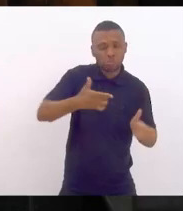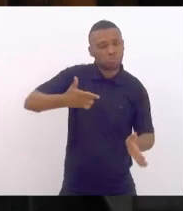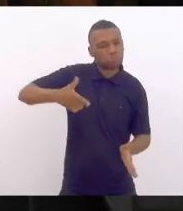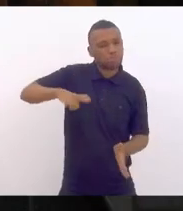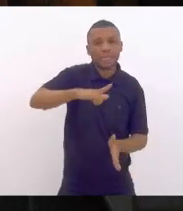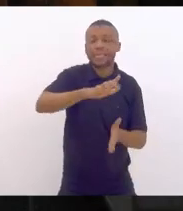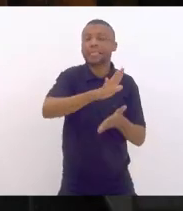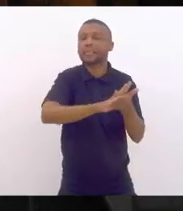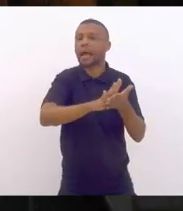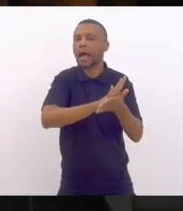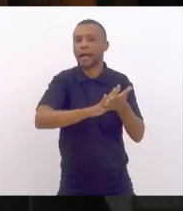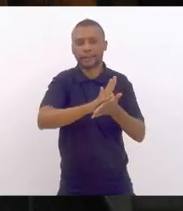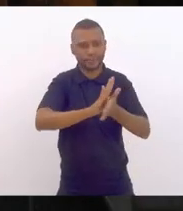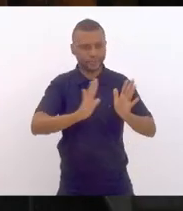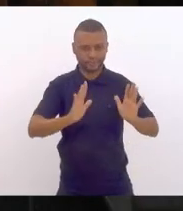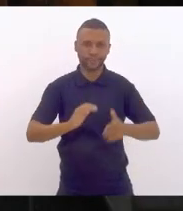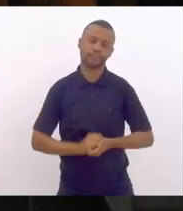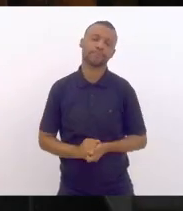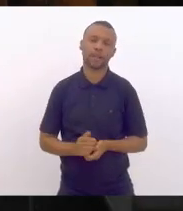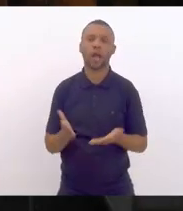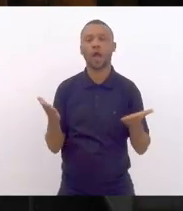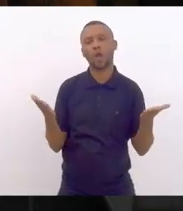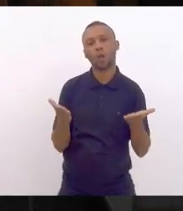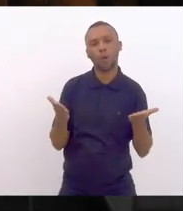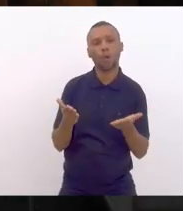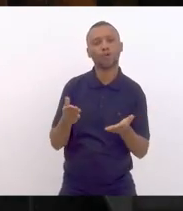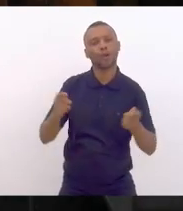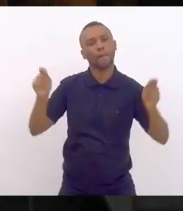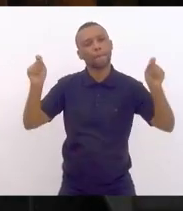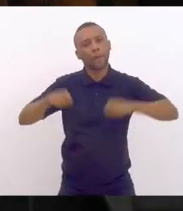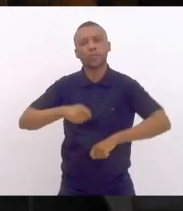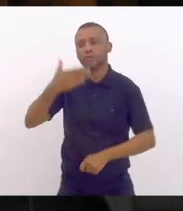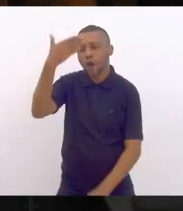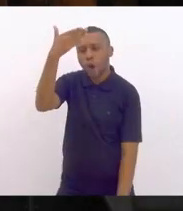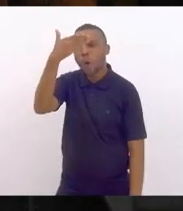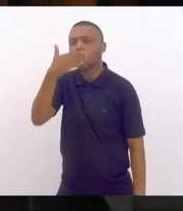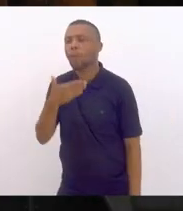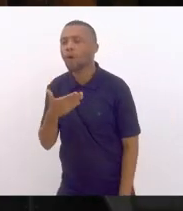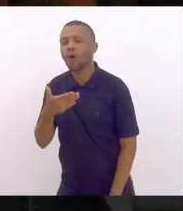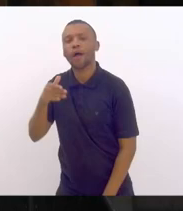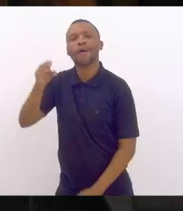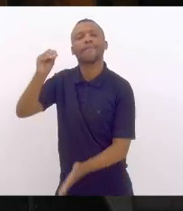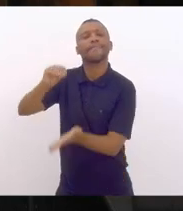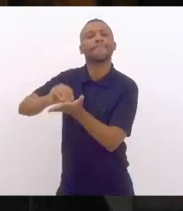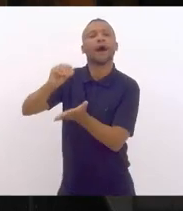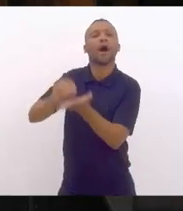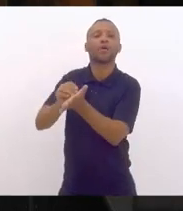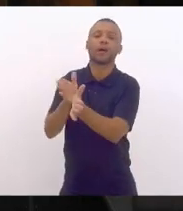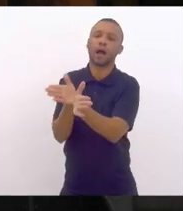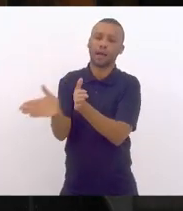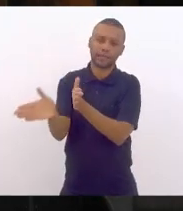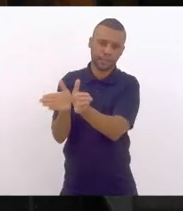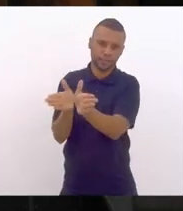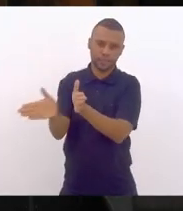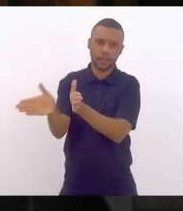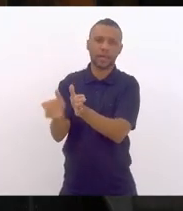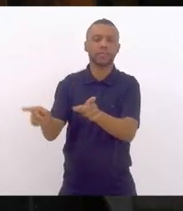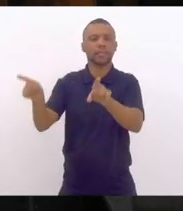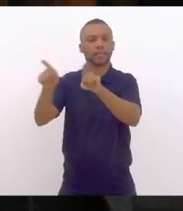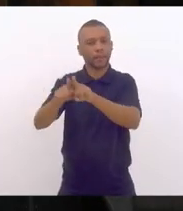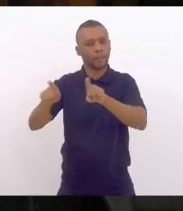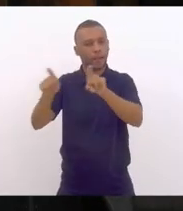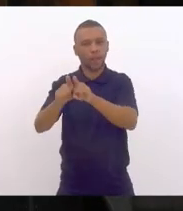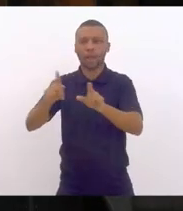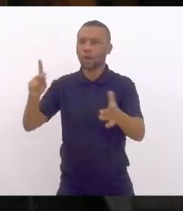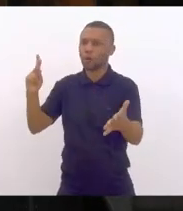hoje se constata que essa falta de acessibilidade também ocorre